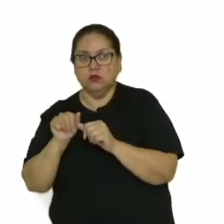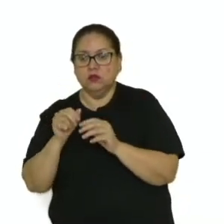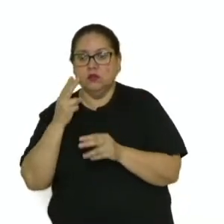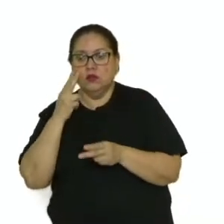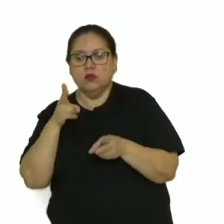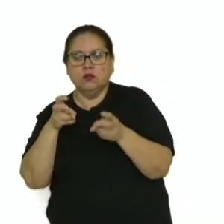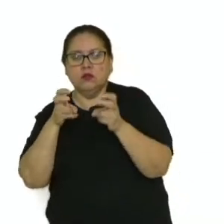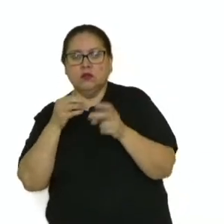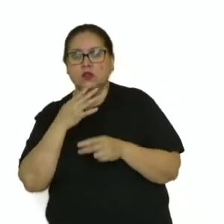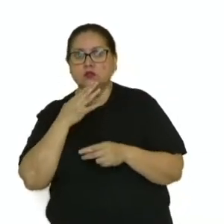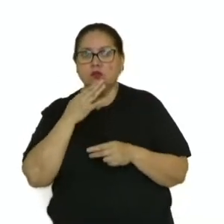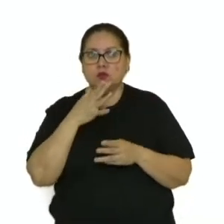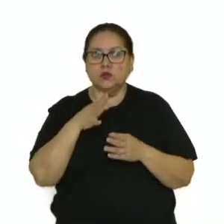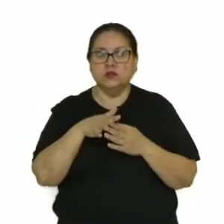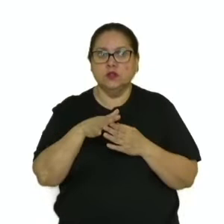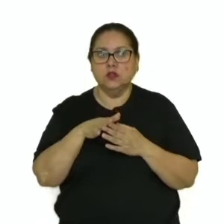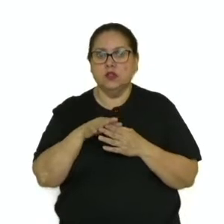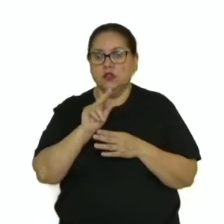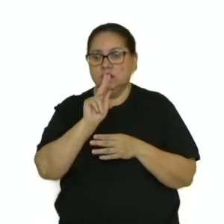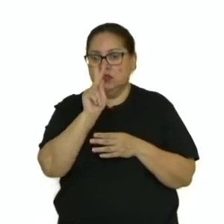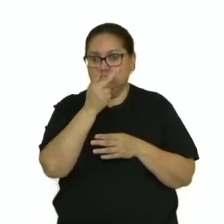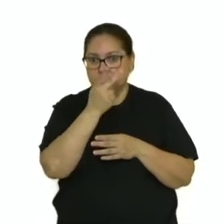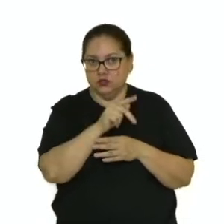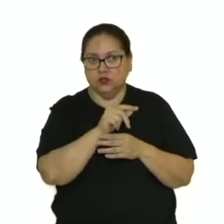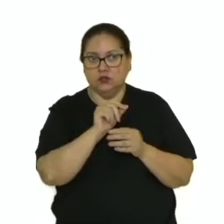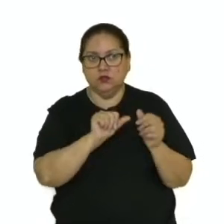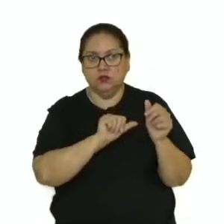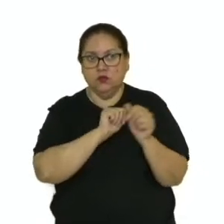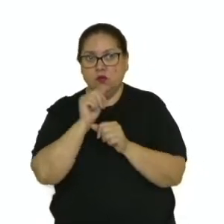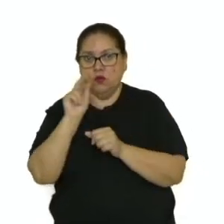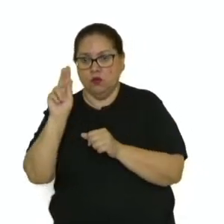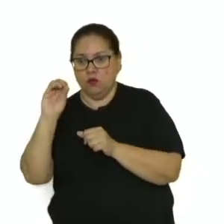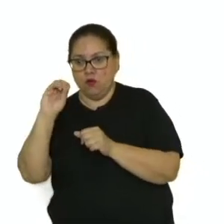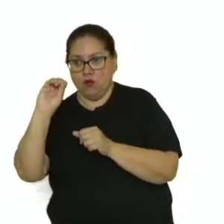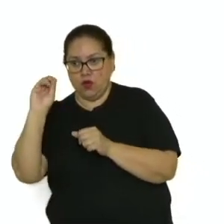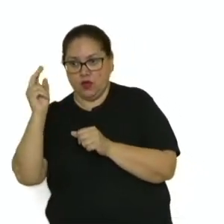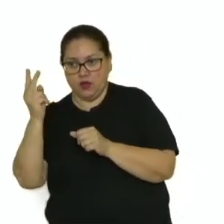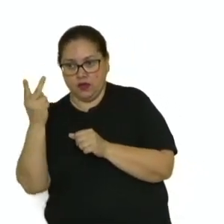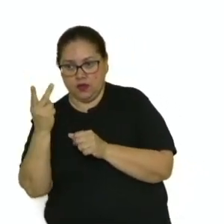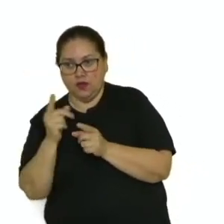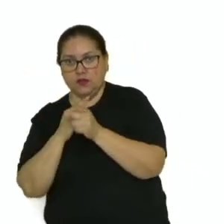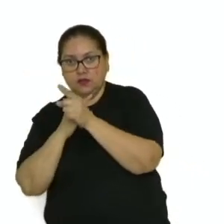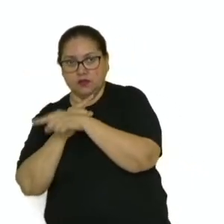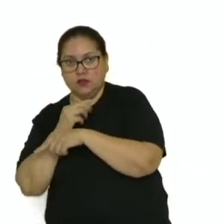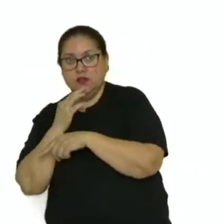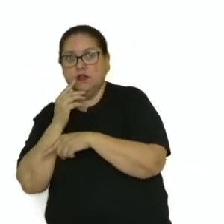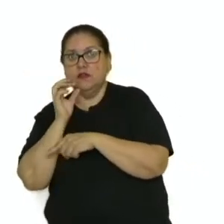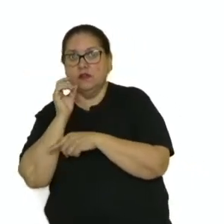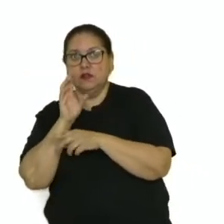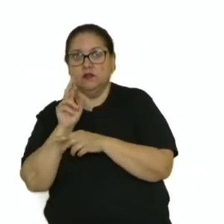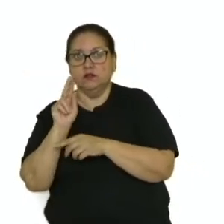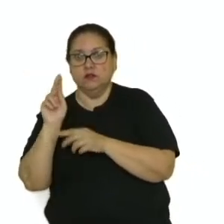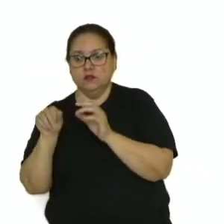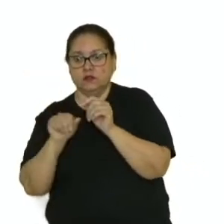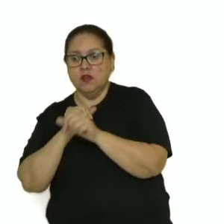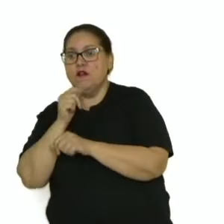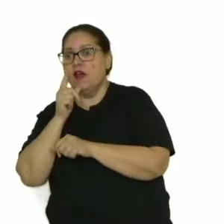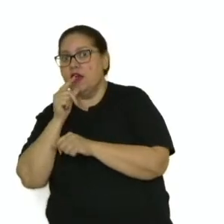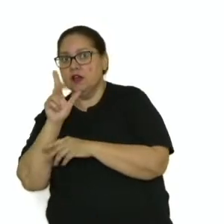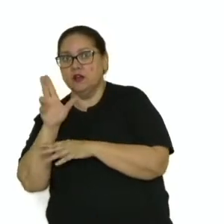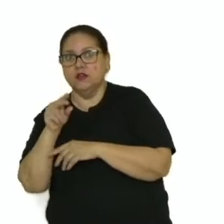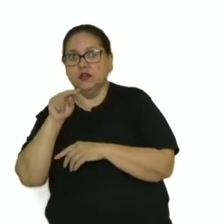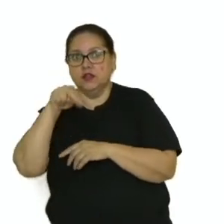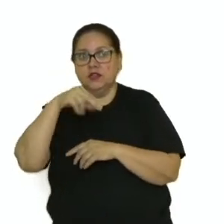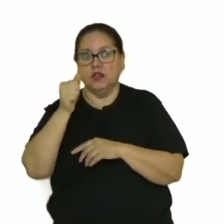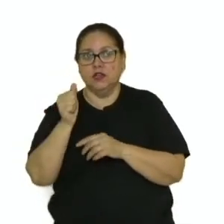observar pelas cores, né? Então esse hidrogênio que estava aqui se junta com o OH lá do NaOH e para formar água, o